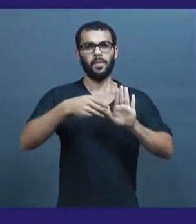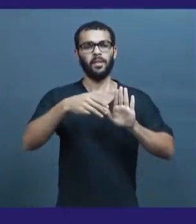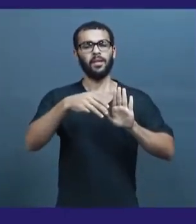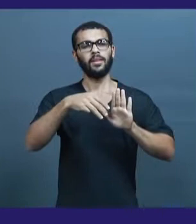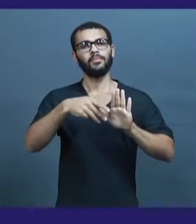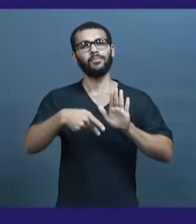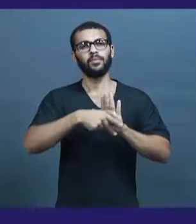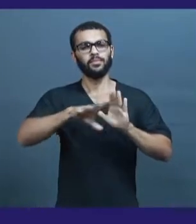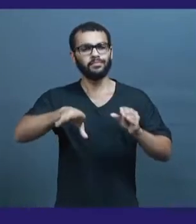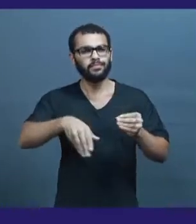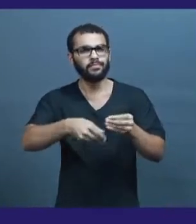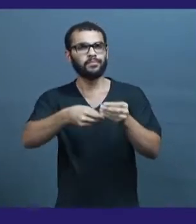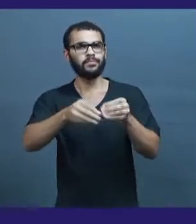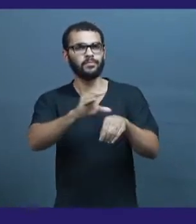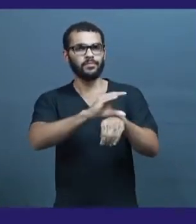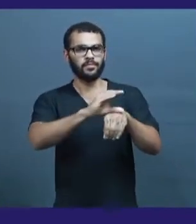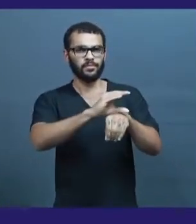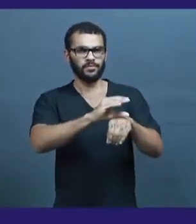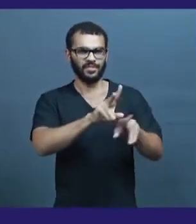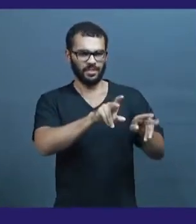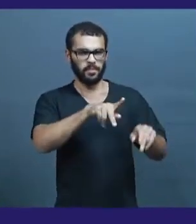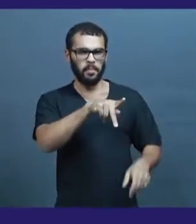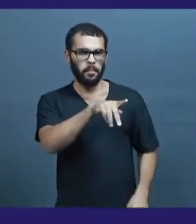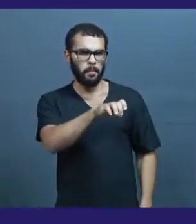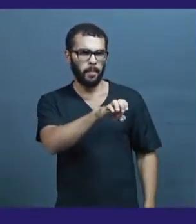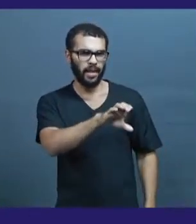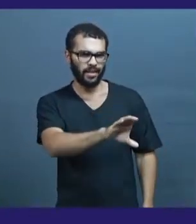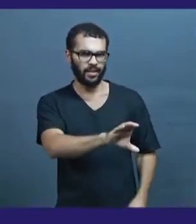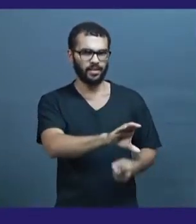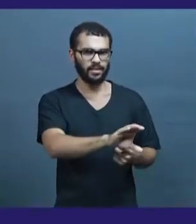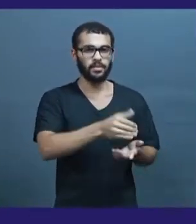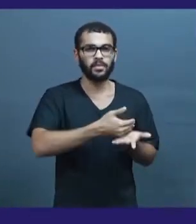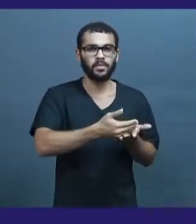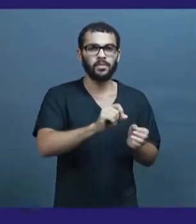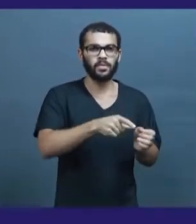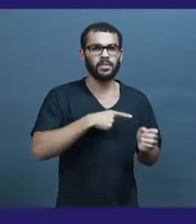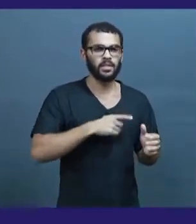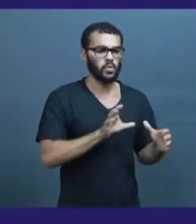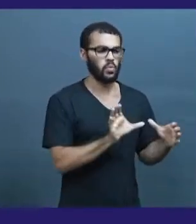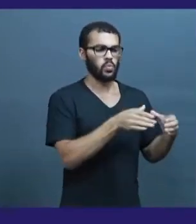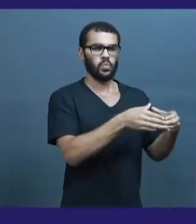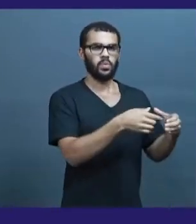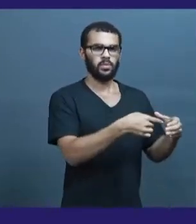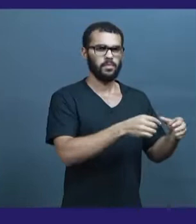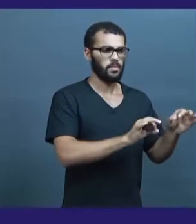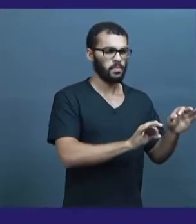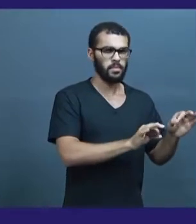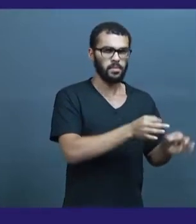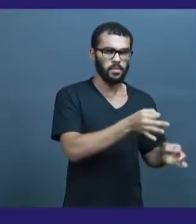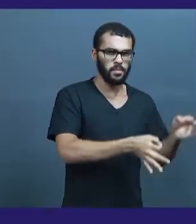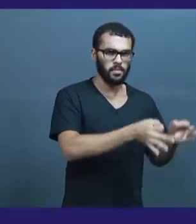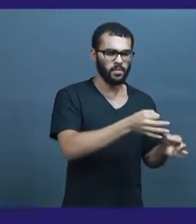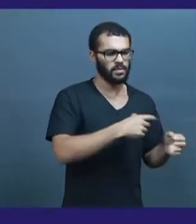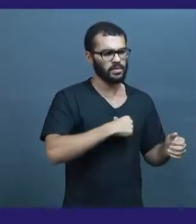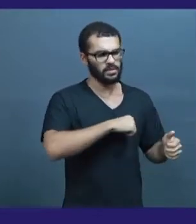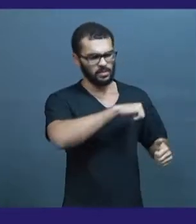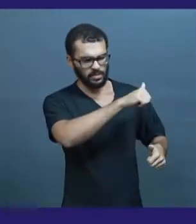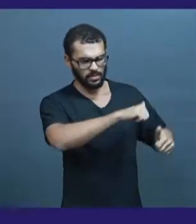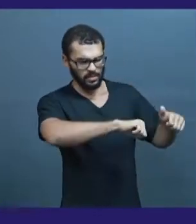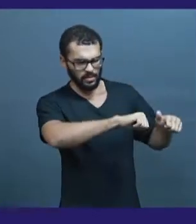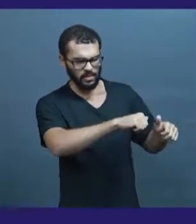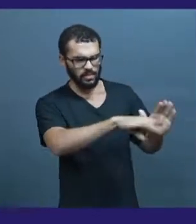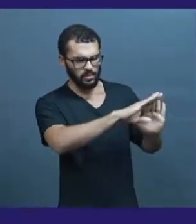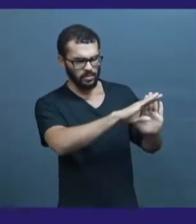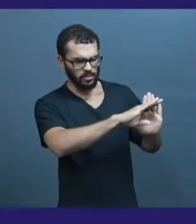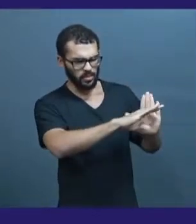constitucional, mais conhecida como PEC, começa a partir da Comissão de Constituição e Justiça, que avalia se o conteúdo